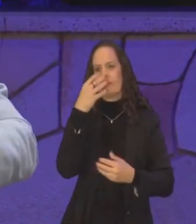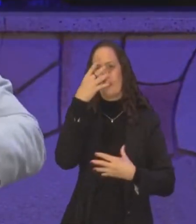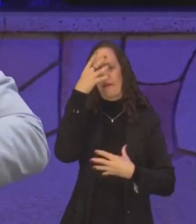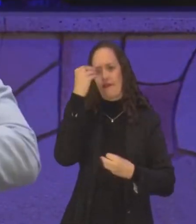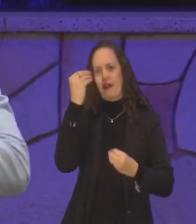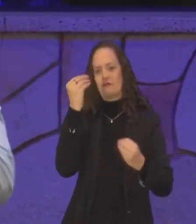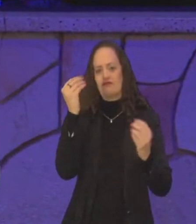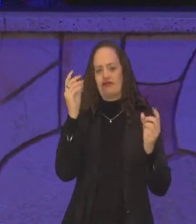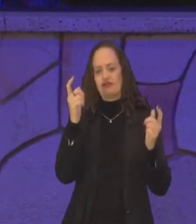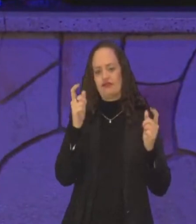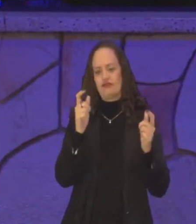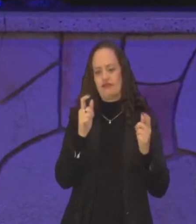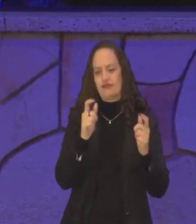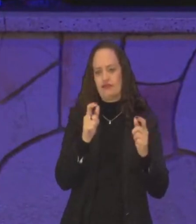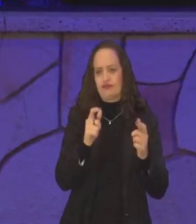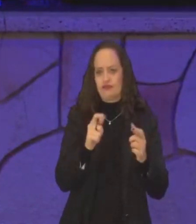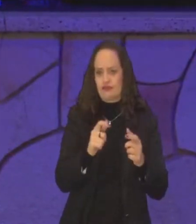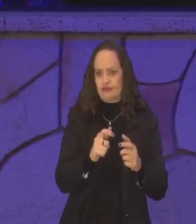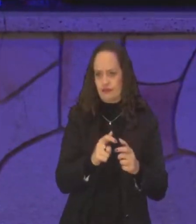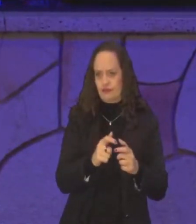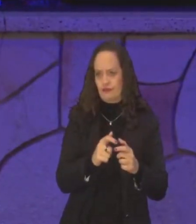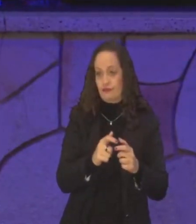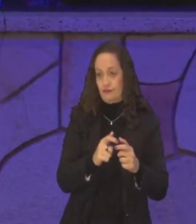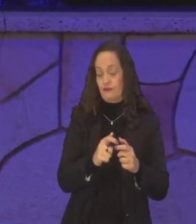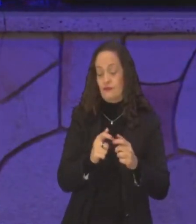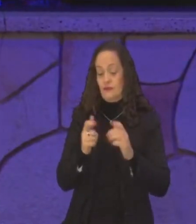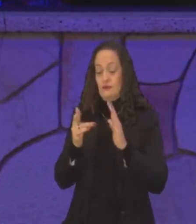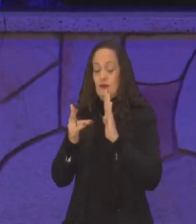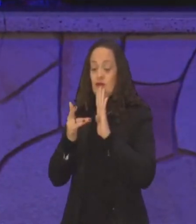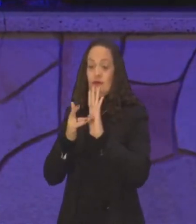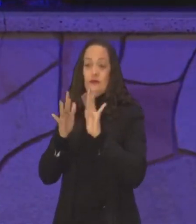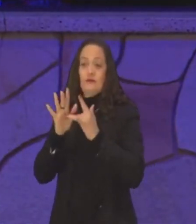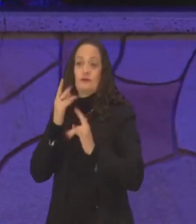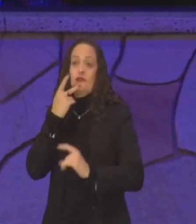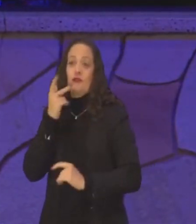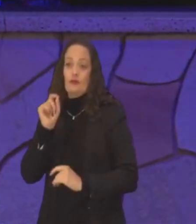deste povo para com Deus. O Senhor Jesus diz assim: